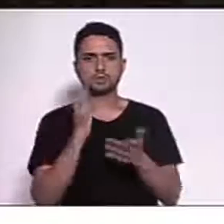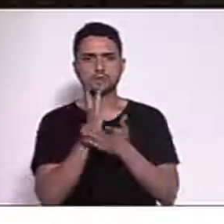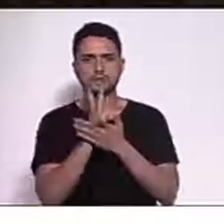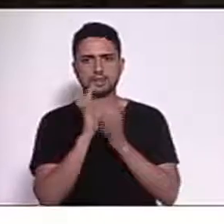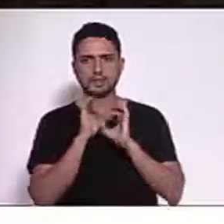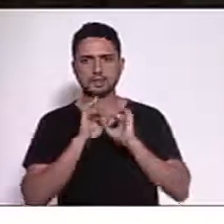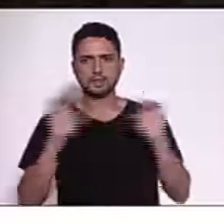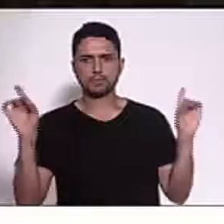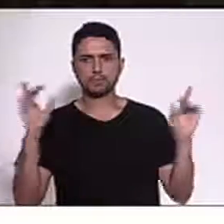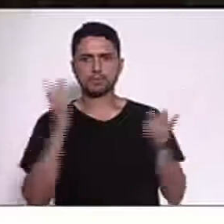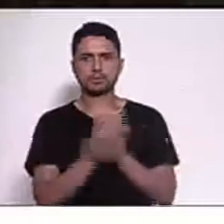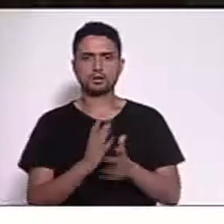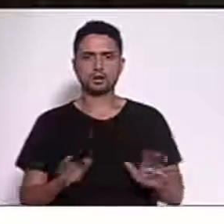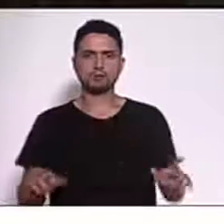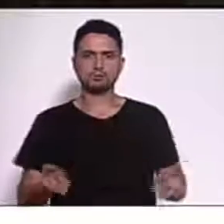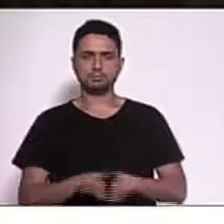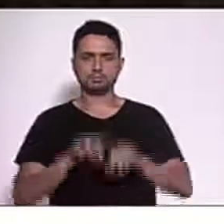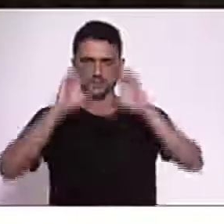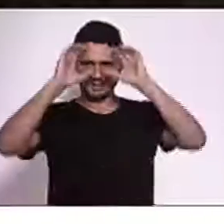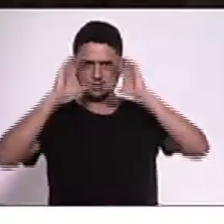da cidadania,